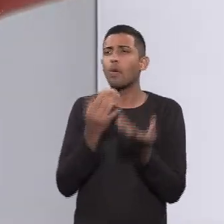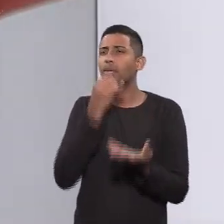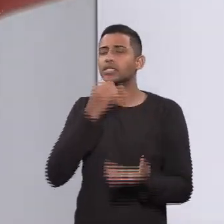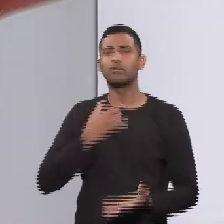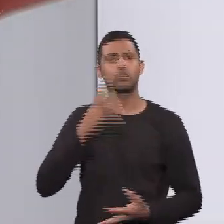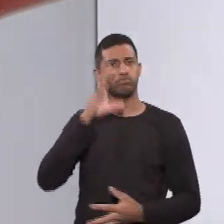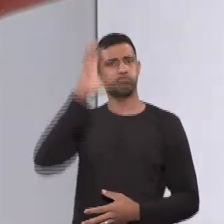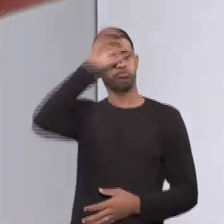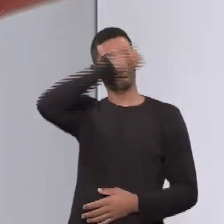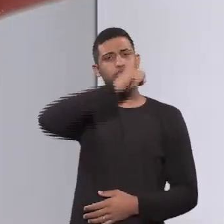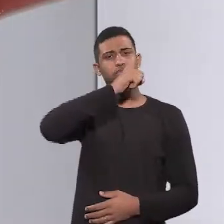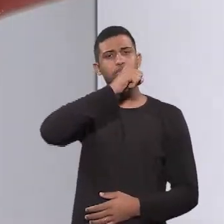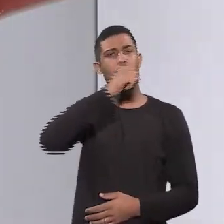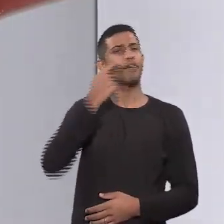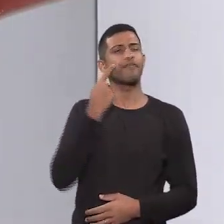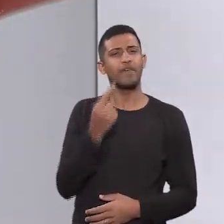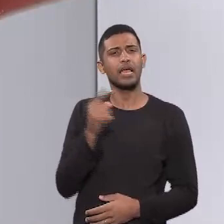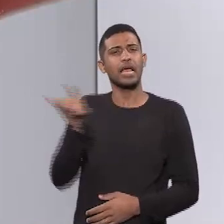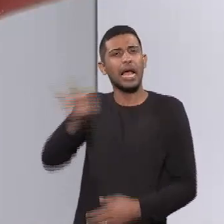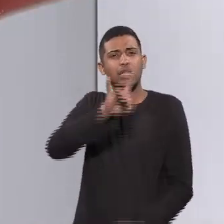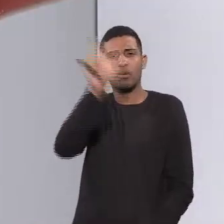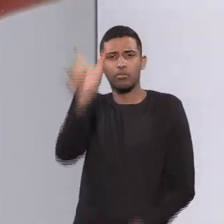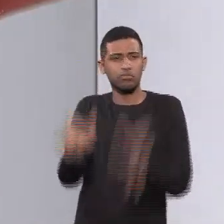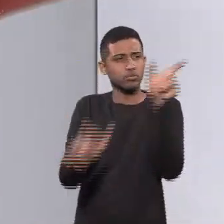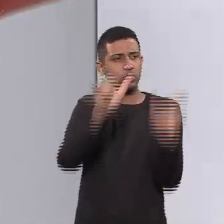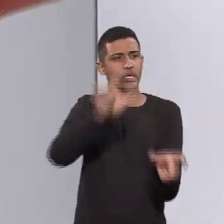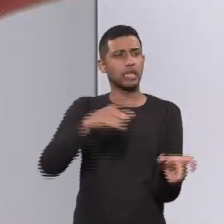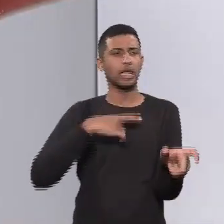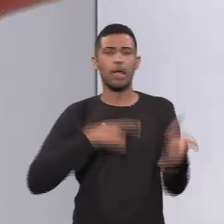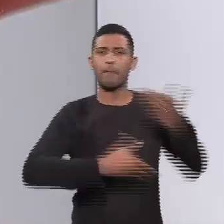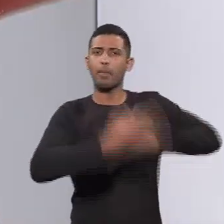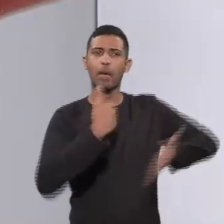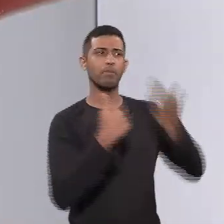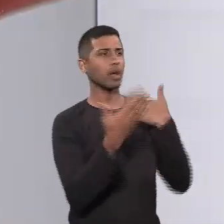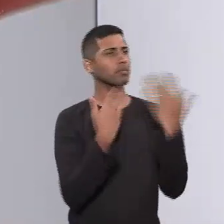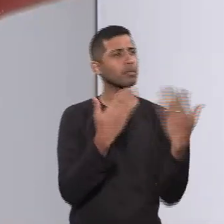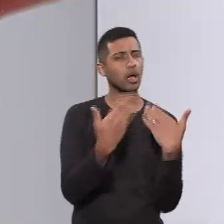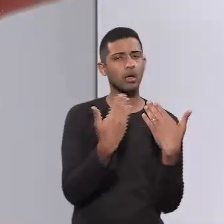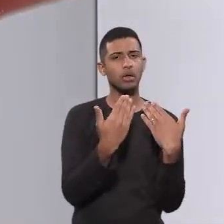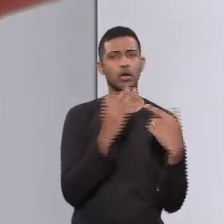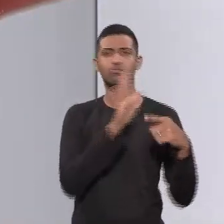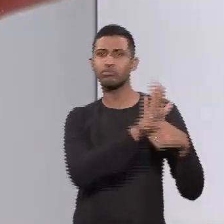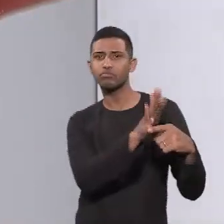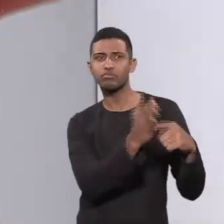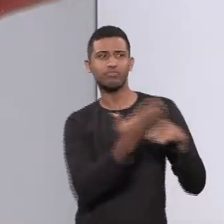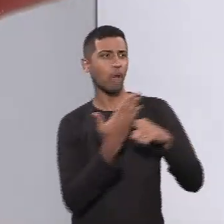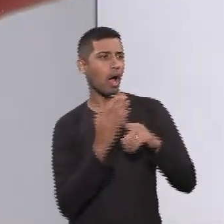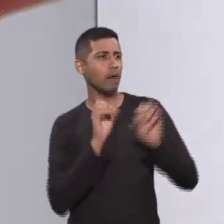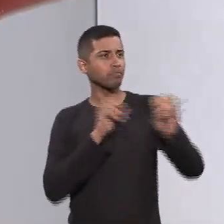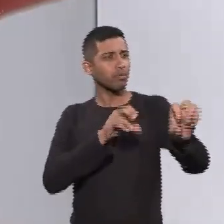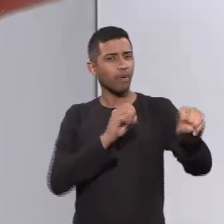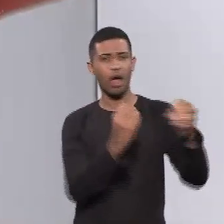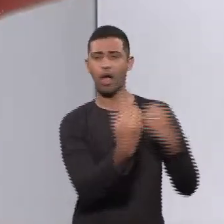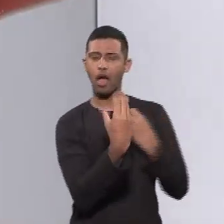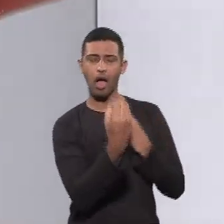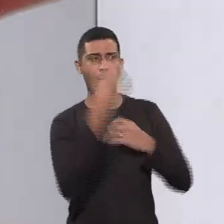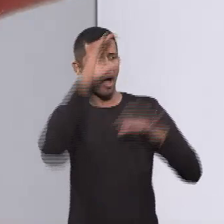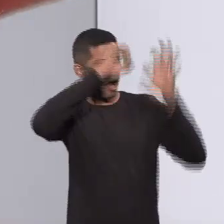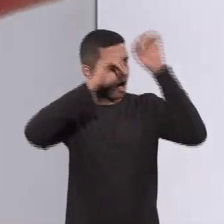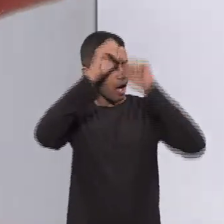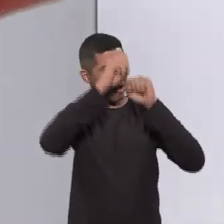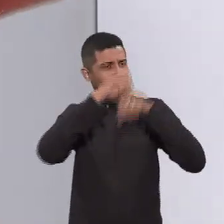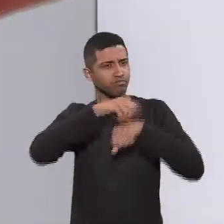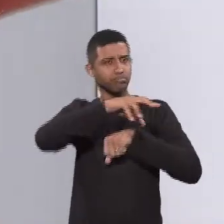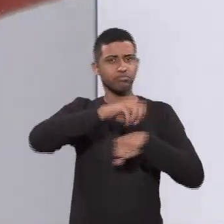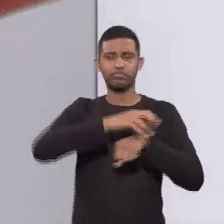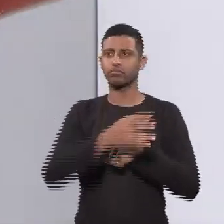aprende na medida em que diferentes pessoas interagem e ensinam uns aos outros como aprender e como ensinar.